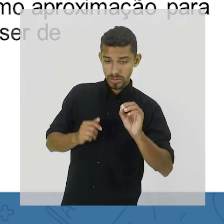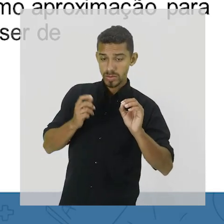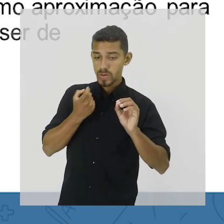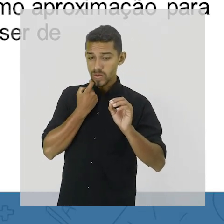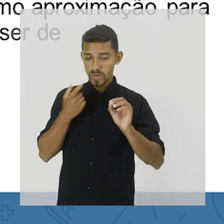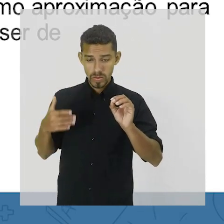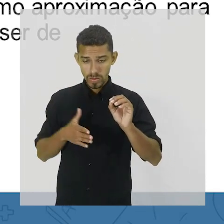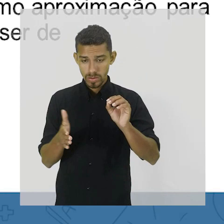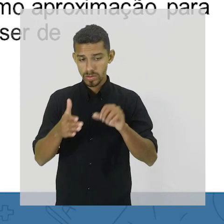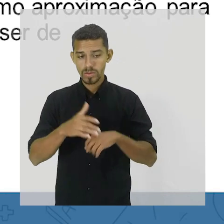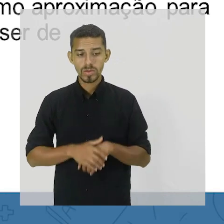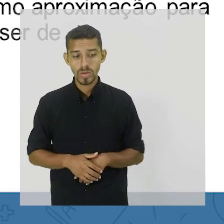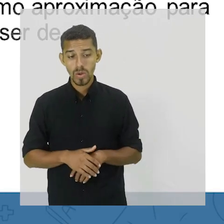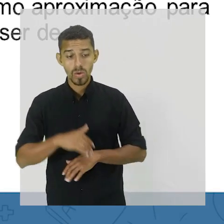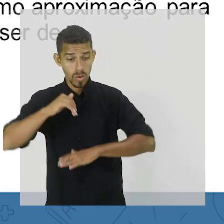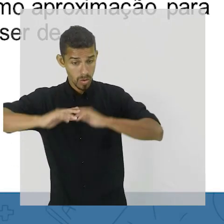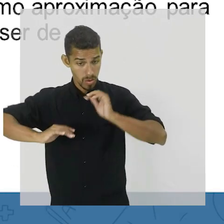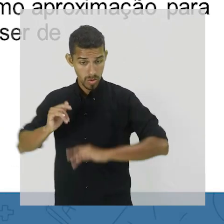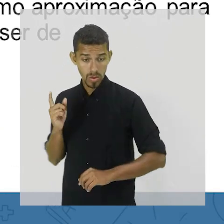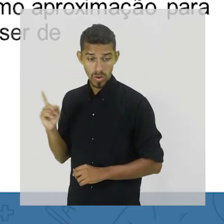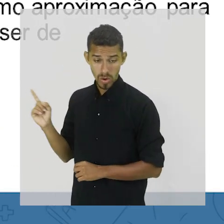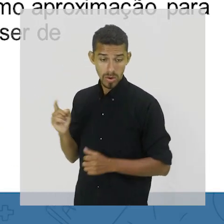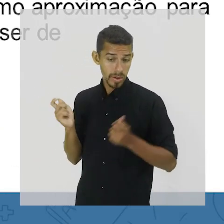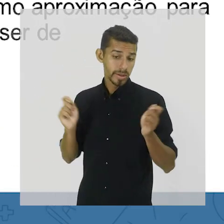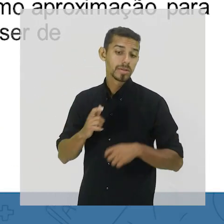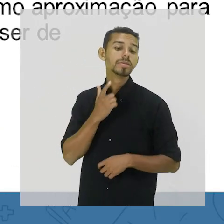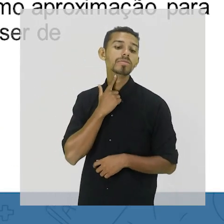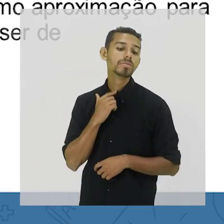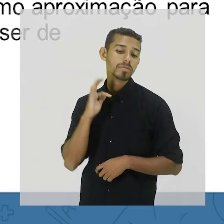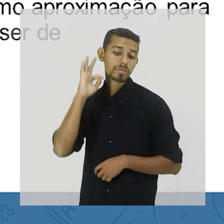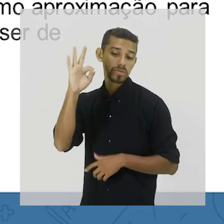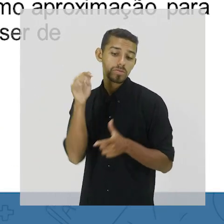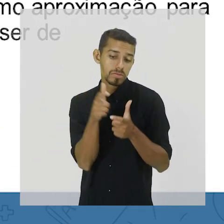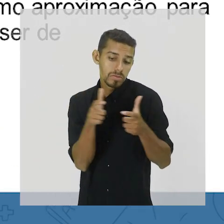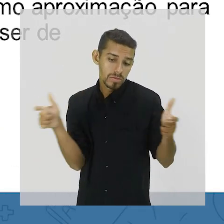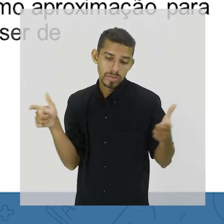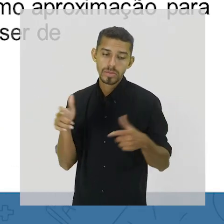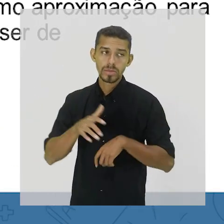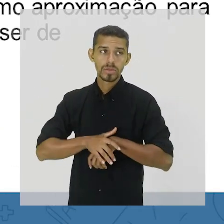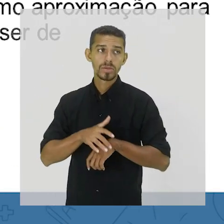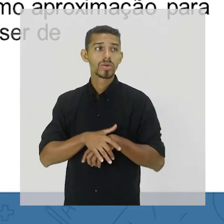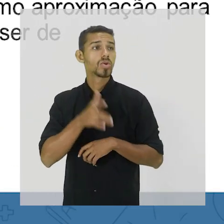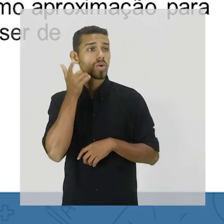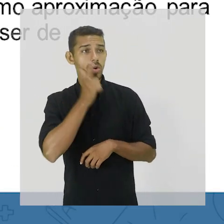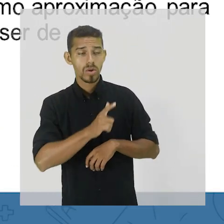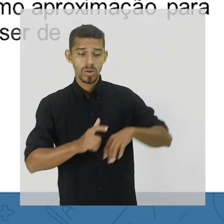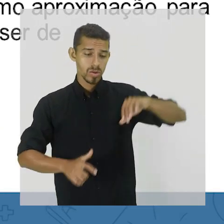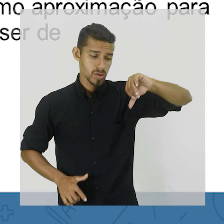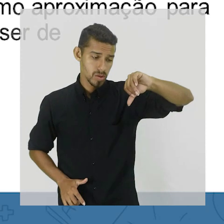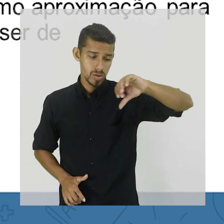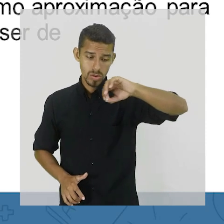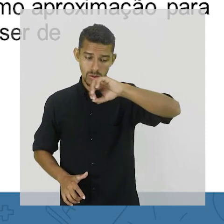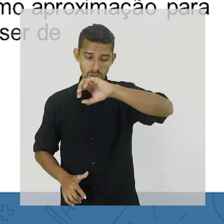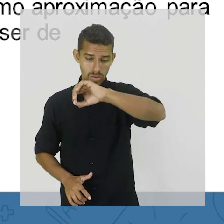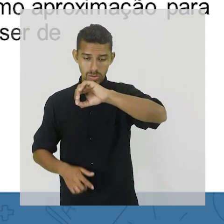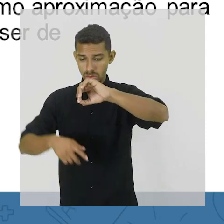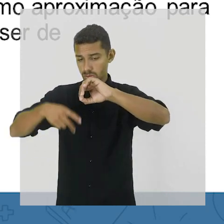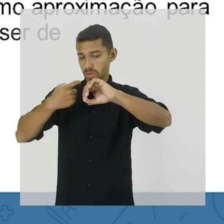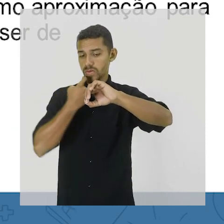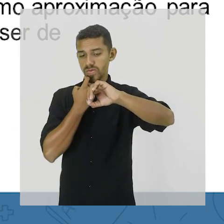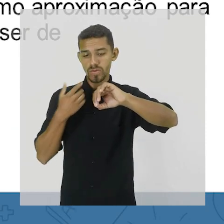O piscicultor deseja aumentar a capacidade do tanque para que ele comporte 900